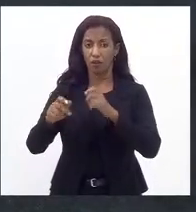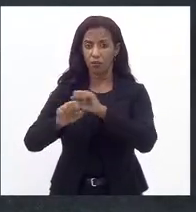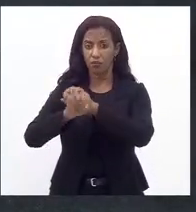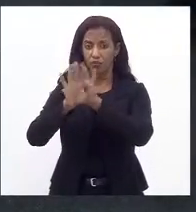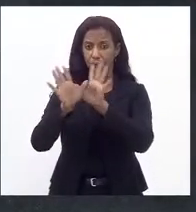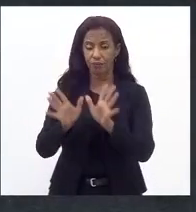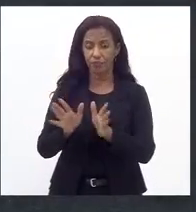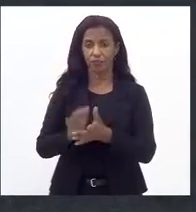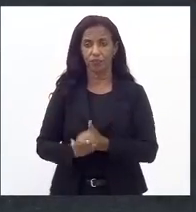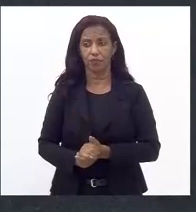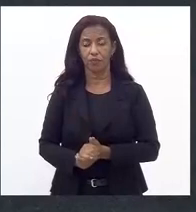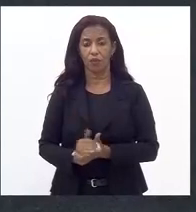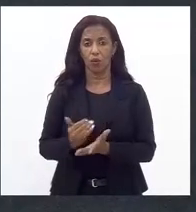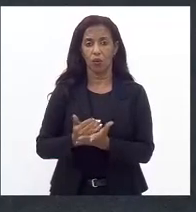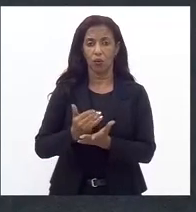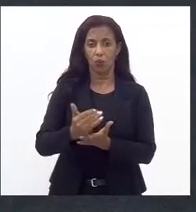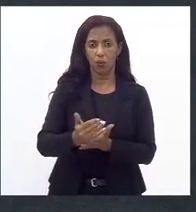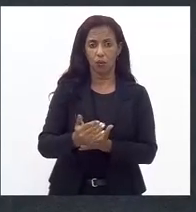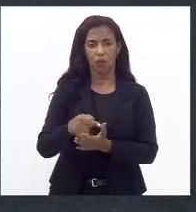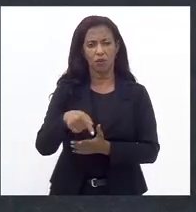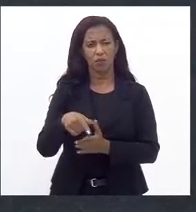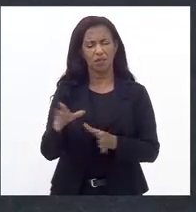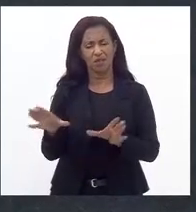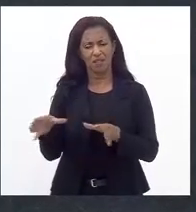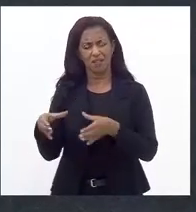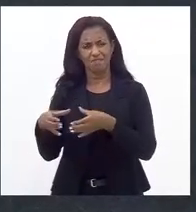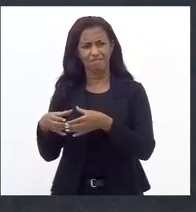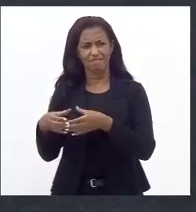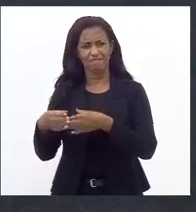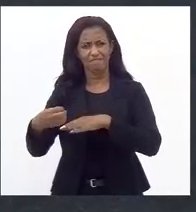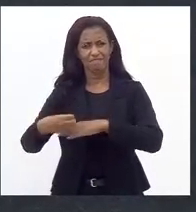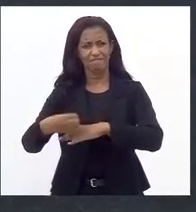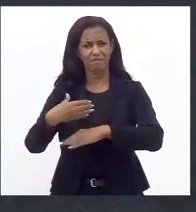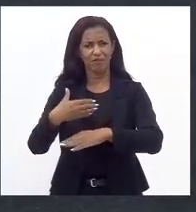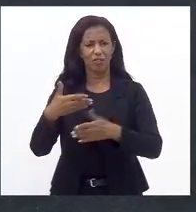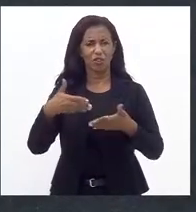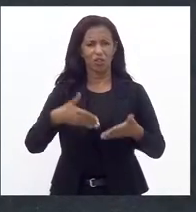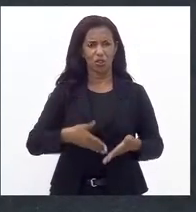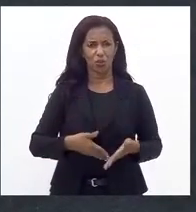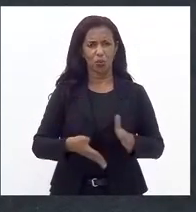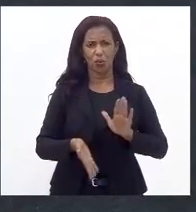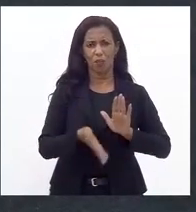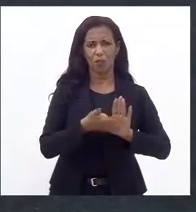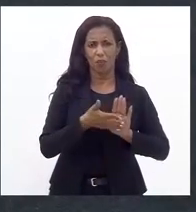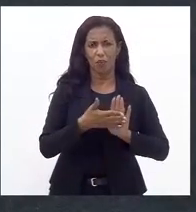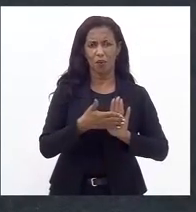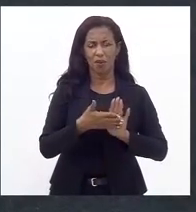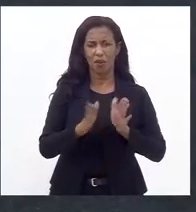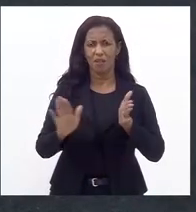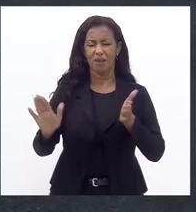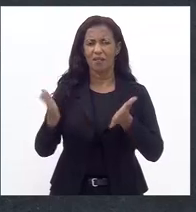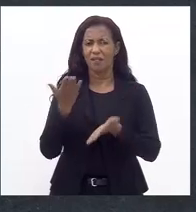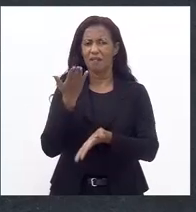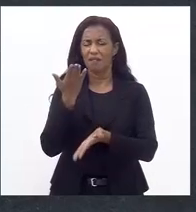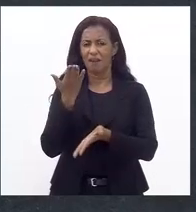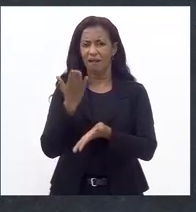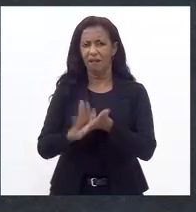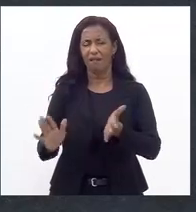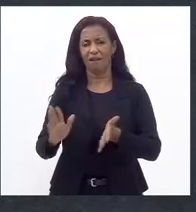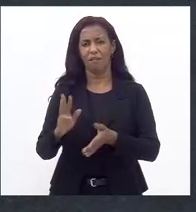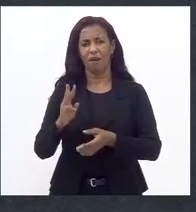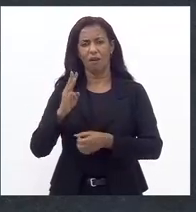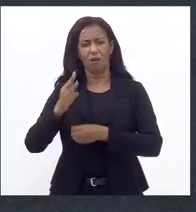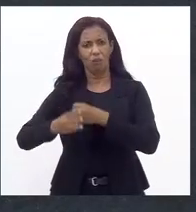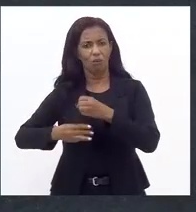claramente no início que esse pacote chegou aqui que acabar com triênio